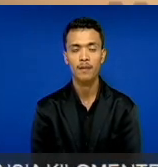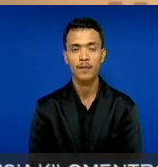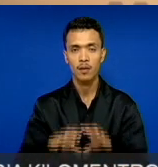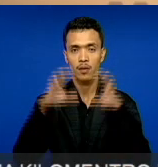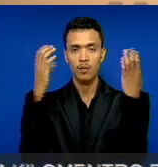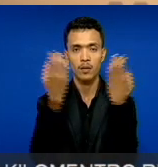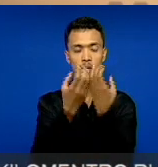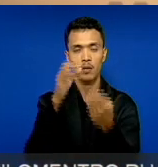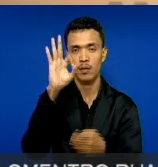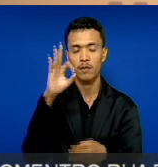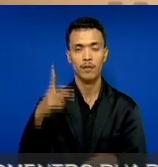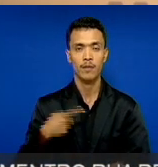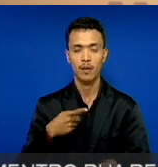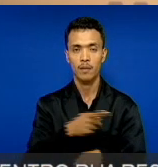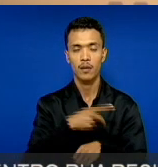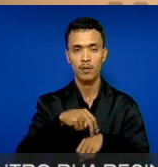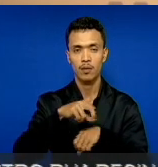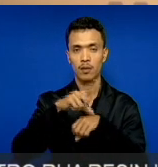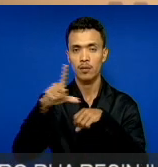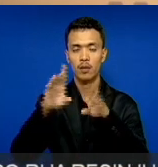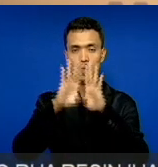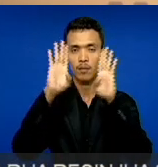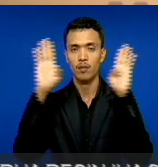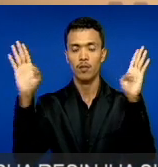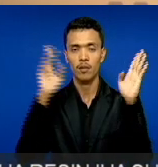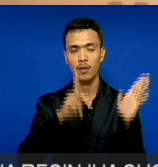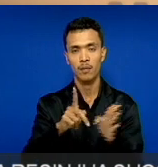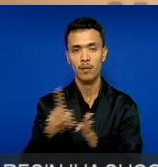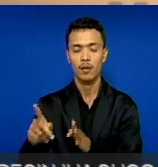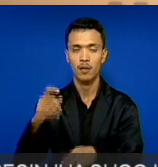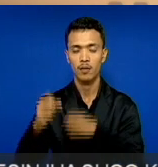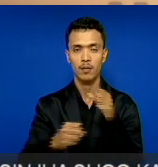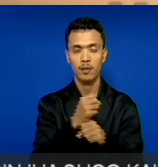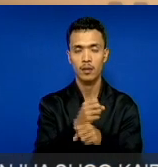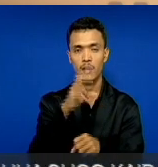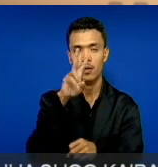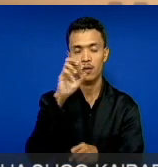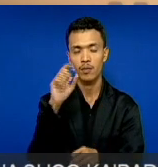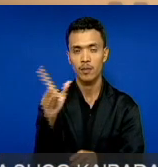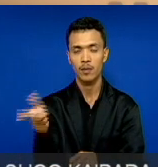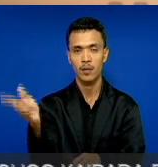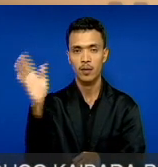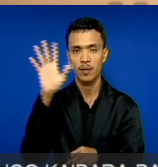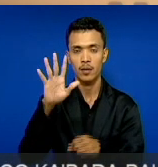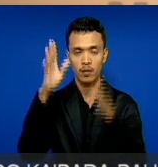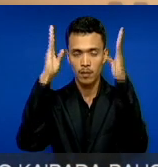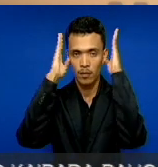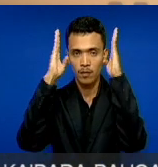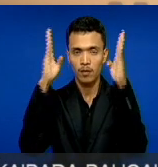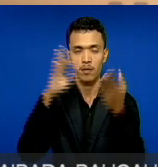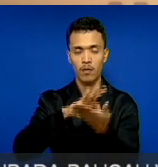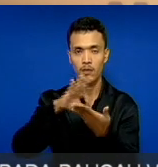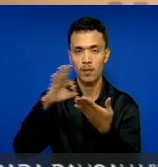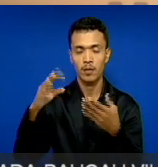Comissão EFI, Parlamento Nacional, aprova o plano anual de Nanrijo Rua Ruano Lourenço em Lima, neve foco liuba formação